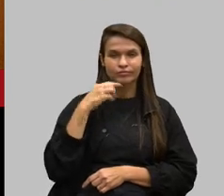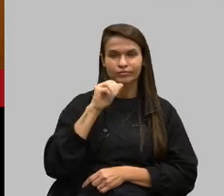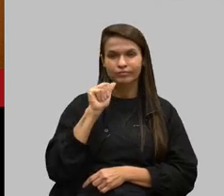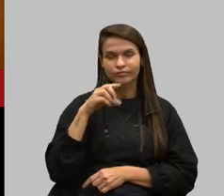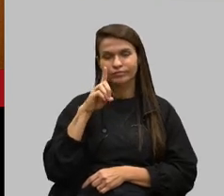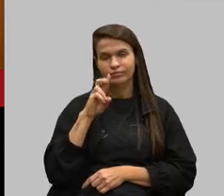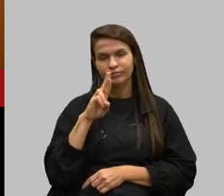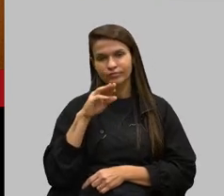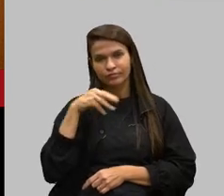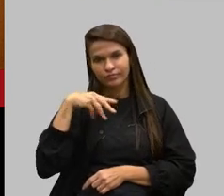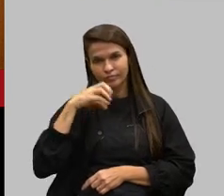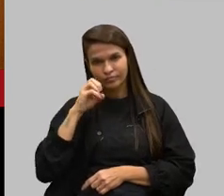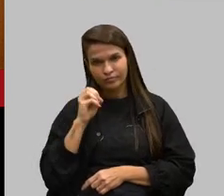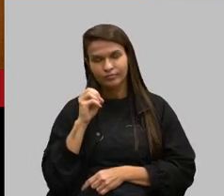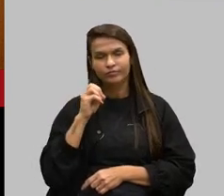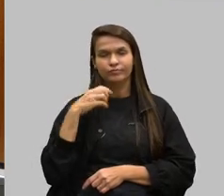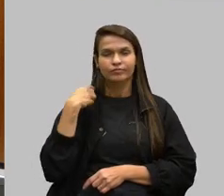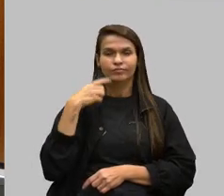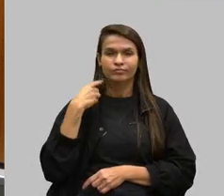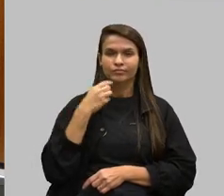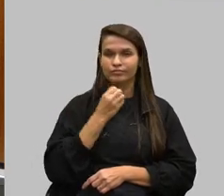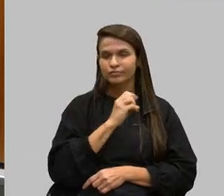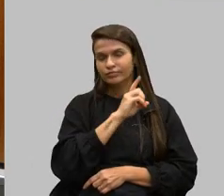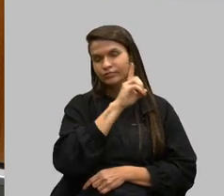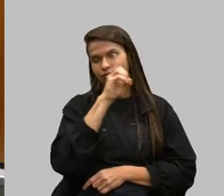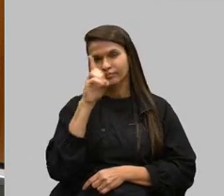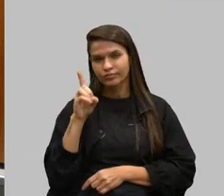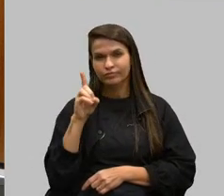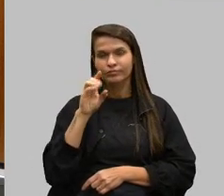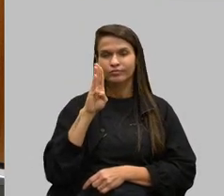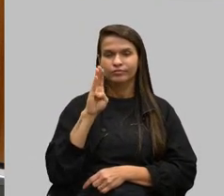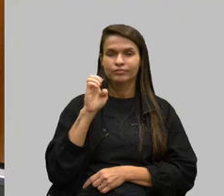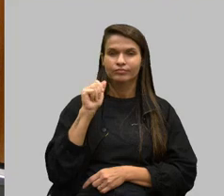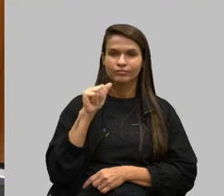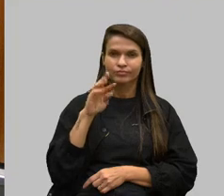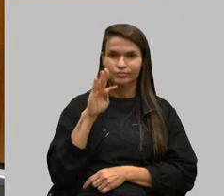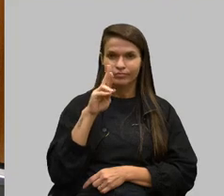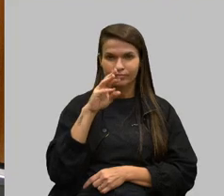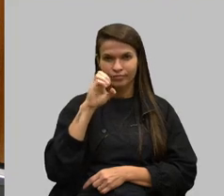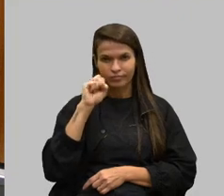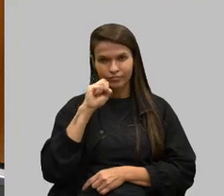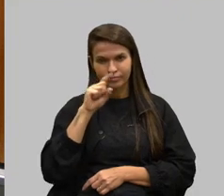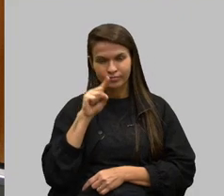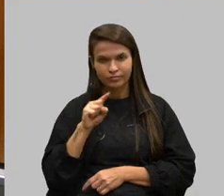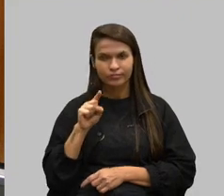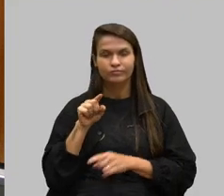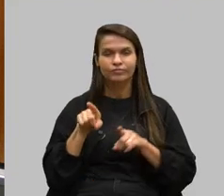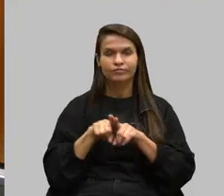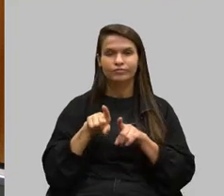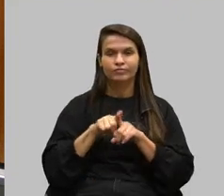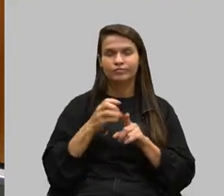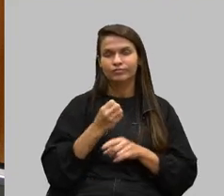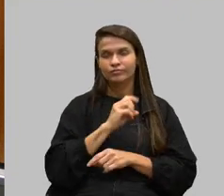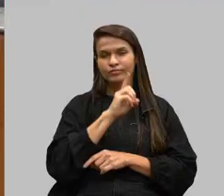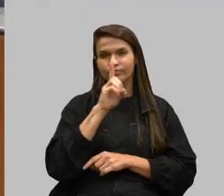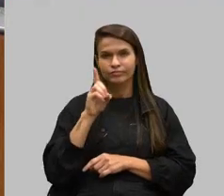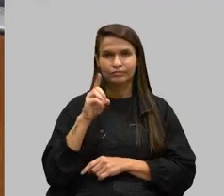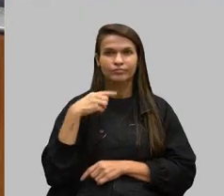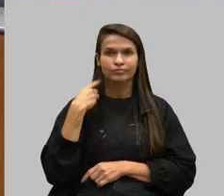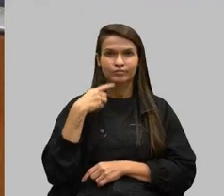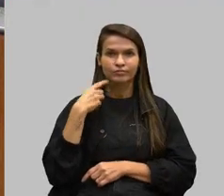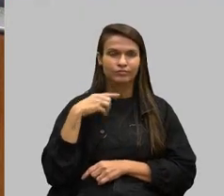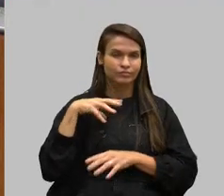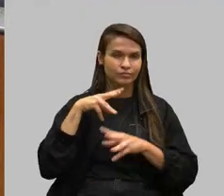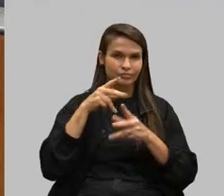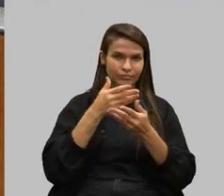Deputado Enes Bom dia deputada Beatriz Serqueira Bom dia Deputado sargento Rodrigues nosso